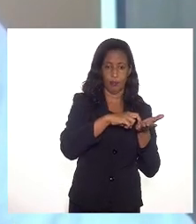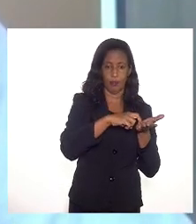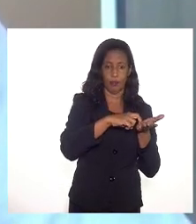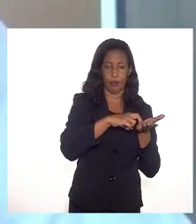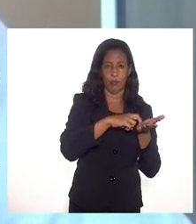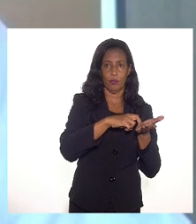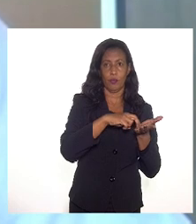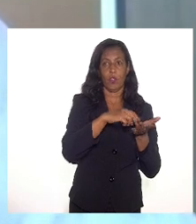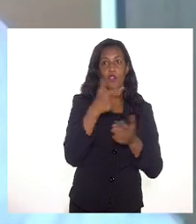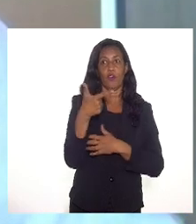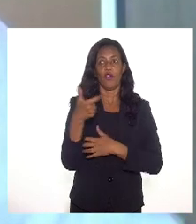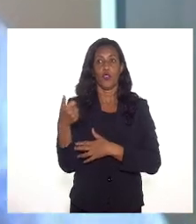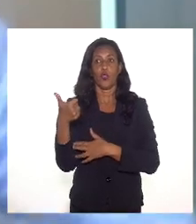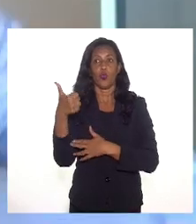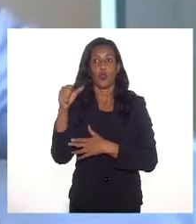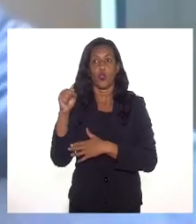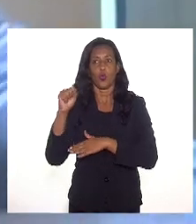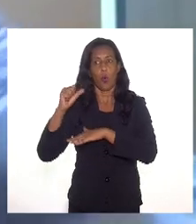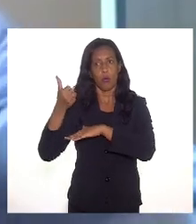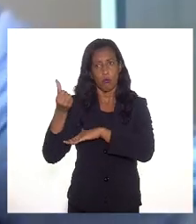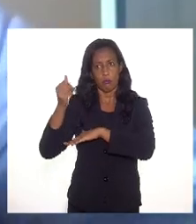21, às 18 horas.